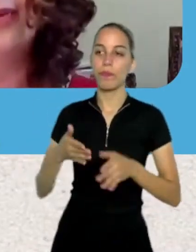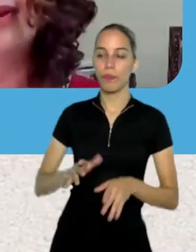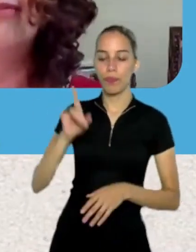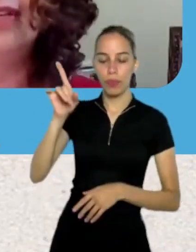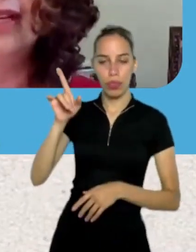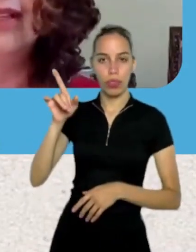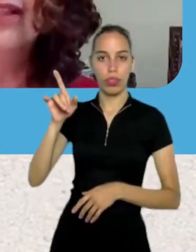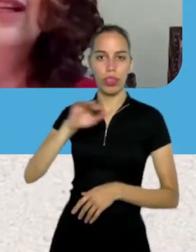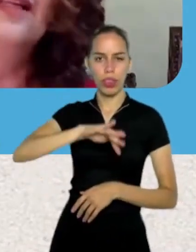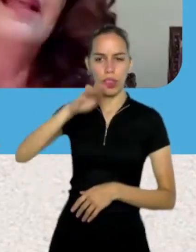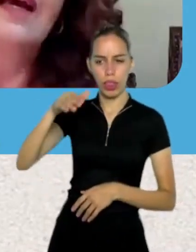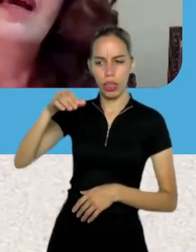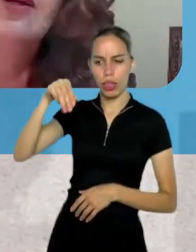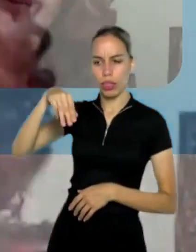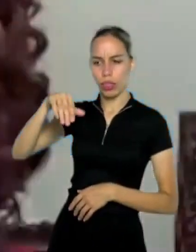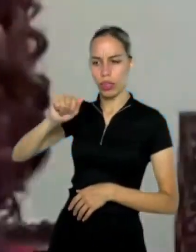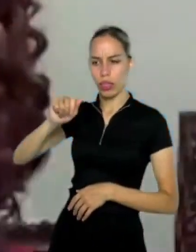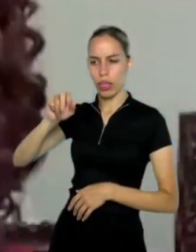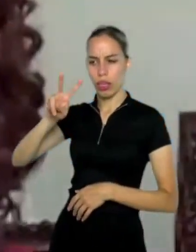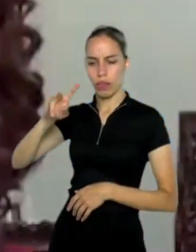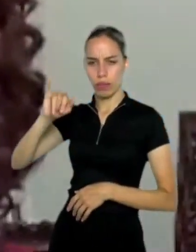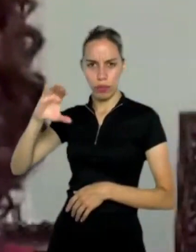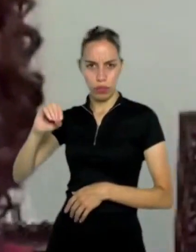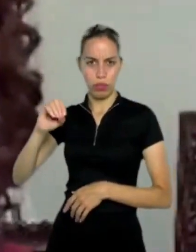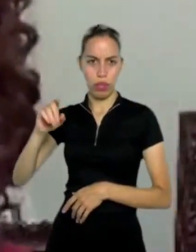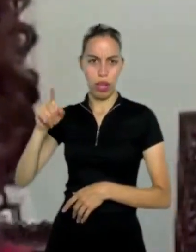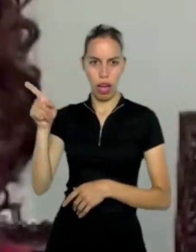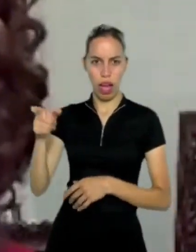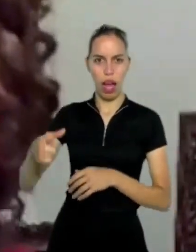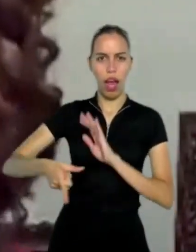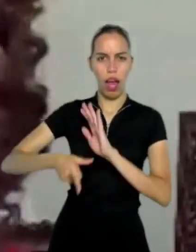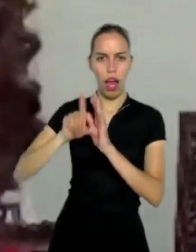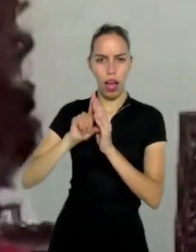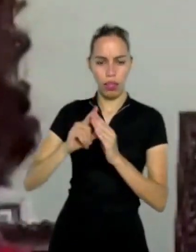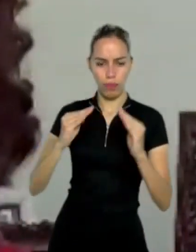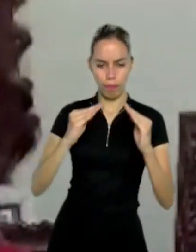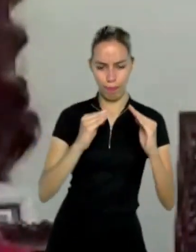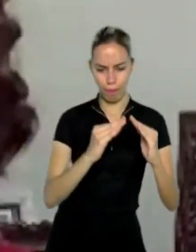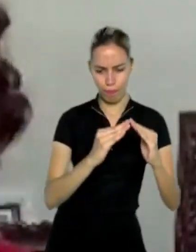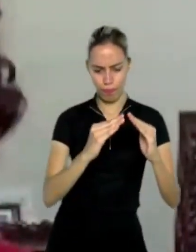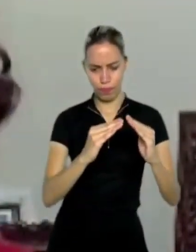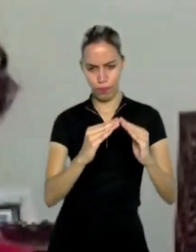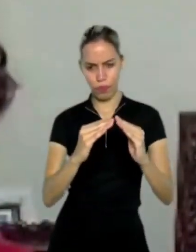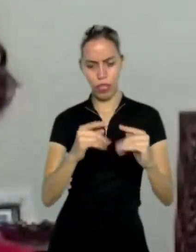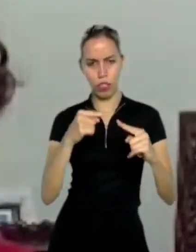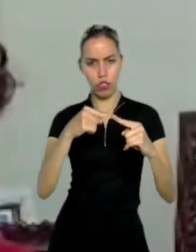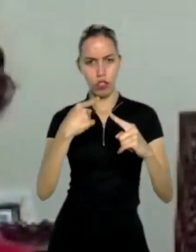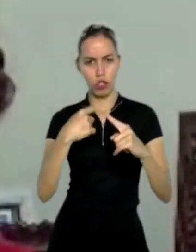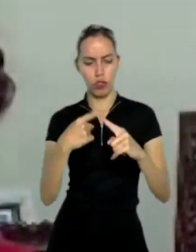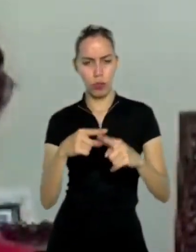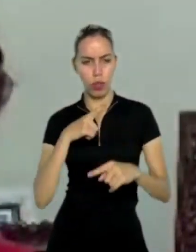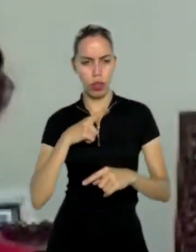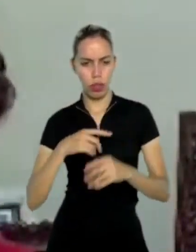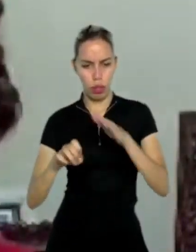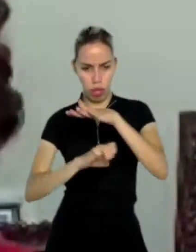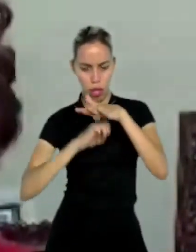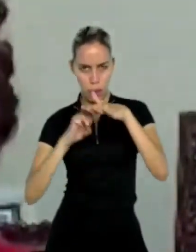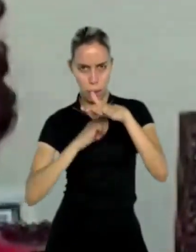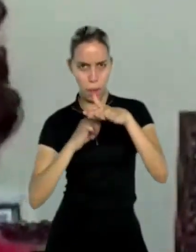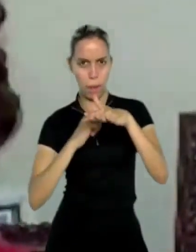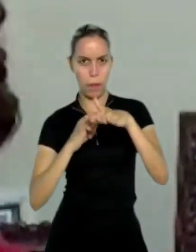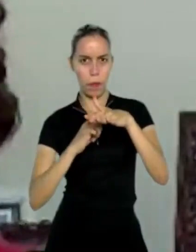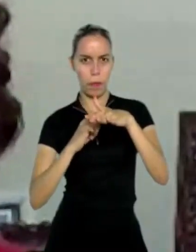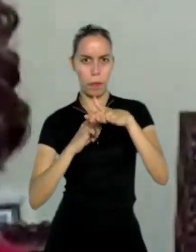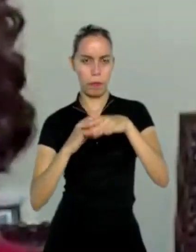época era uma vila da Icome, que era uma empresa americana que fazia extração de manganês, né,